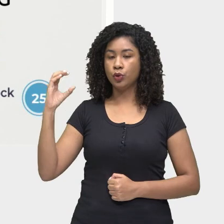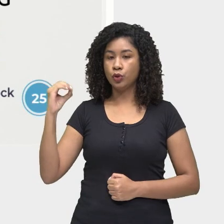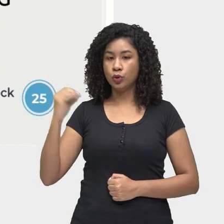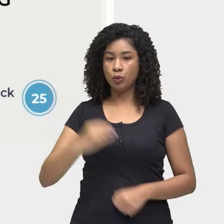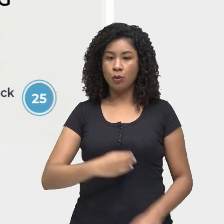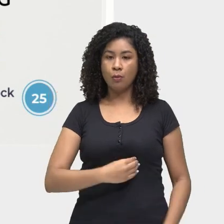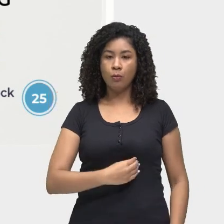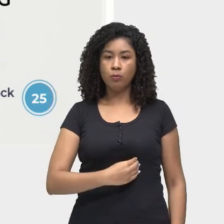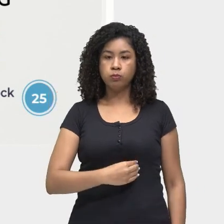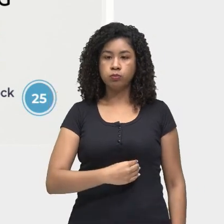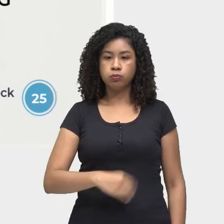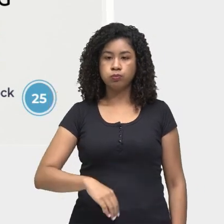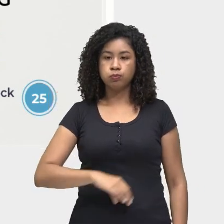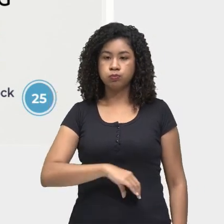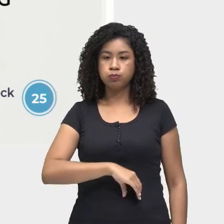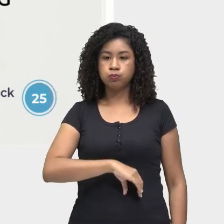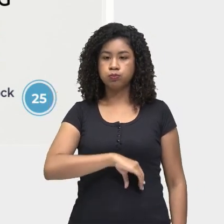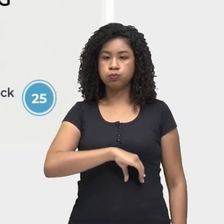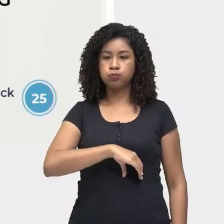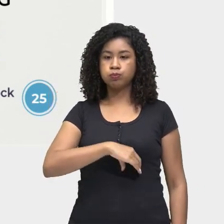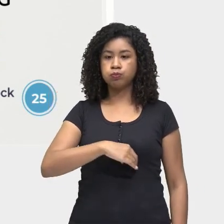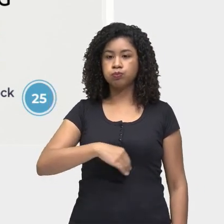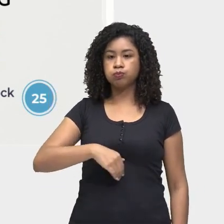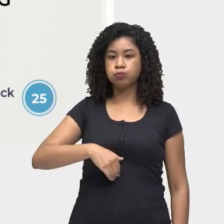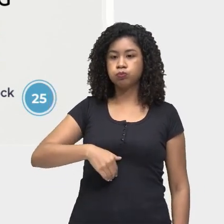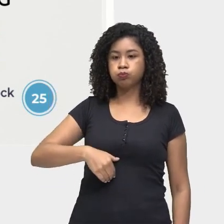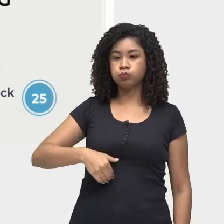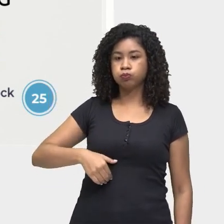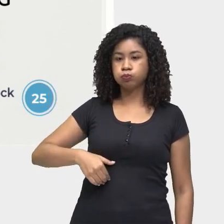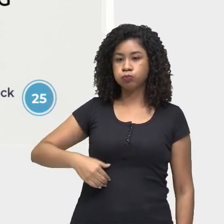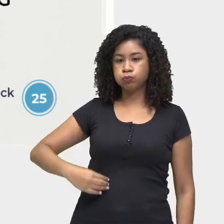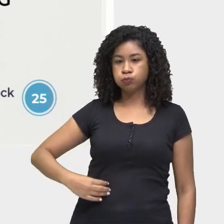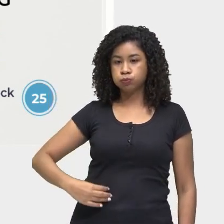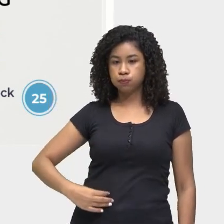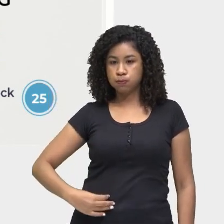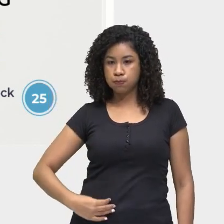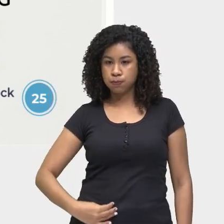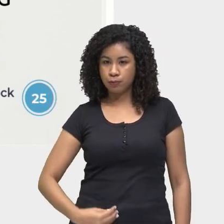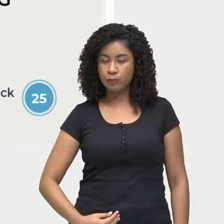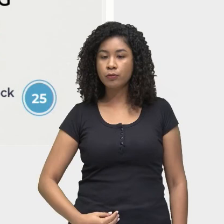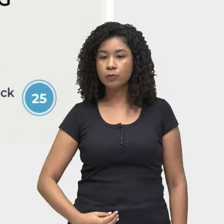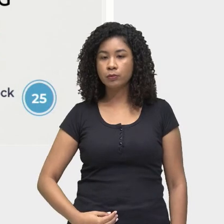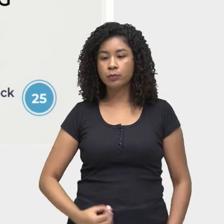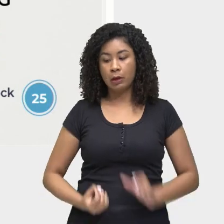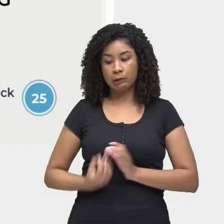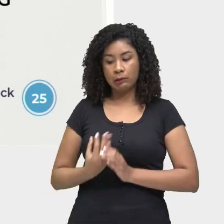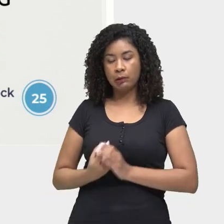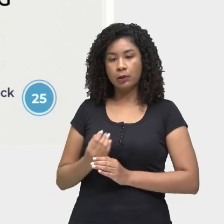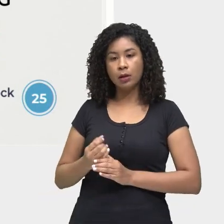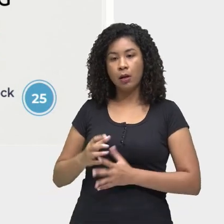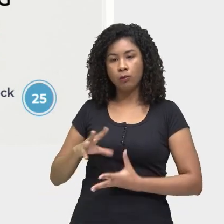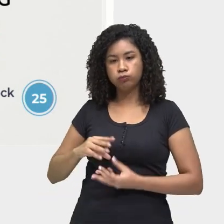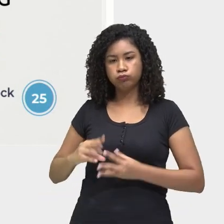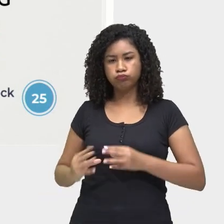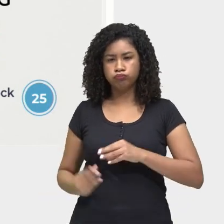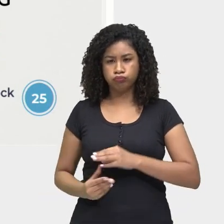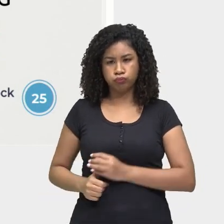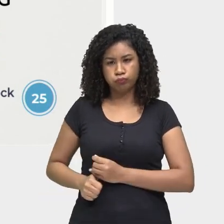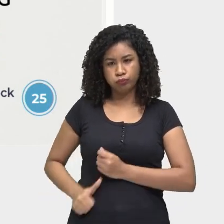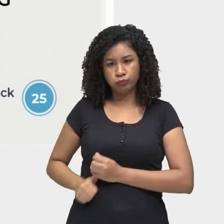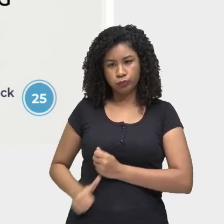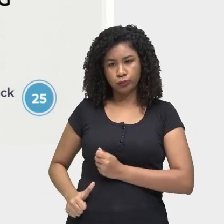né? Que vai ser responsável pela reabsorção de água e produção das fezes. E na letra G, nós temos